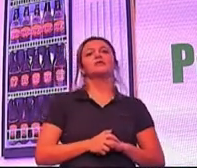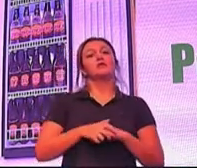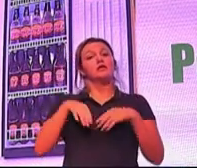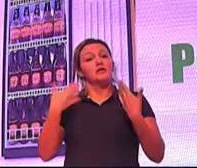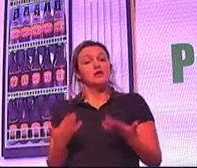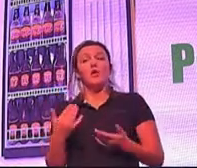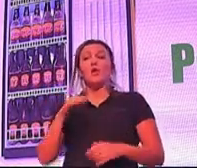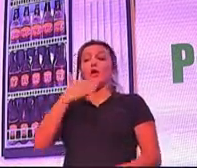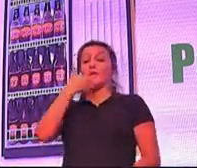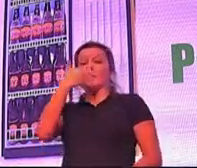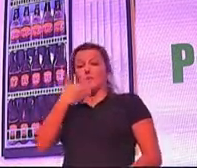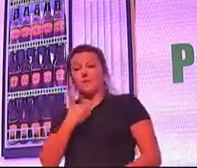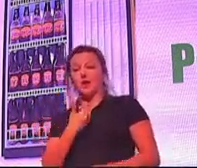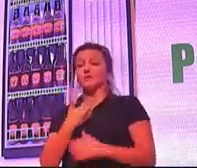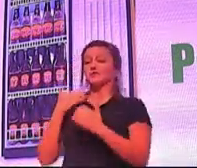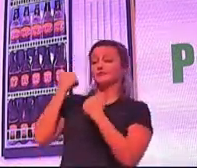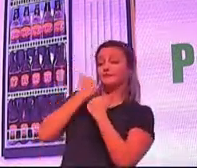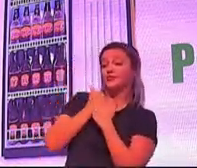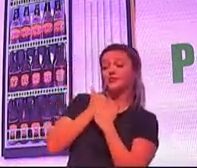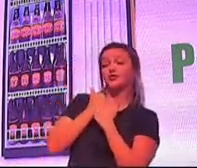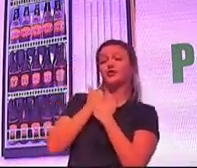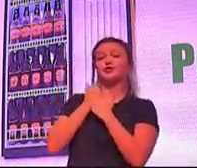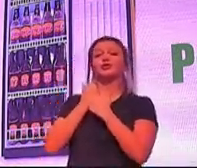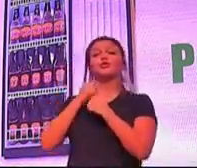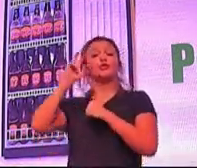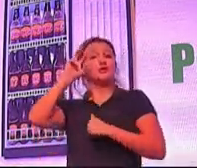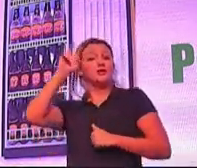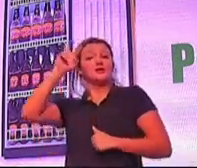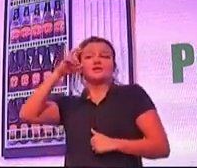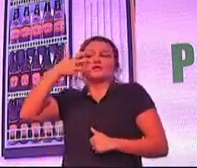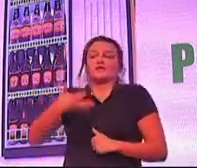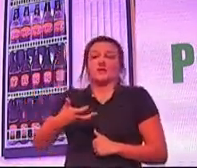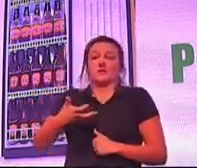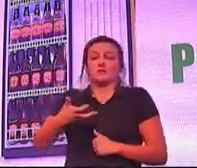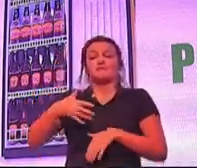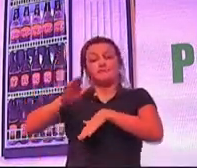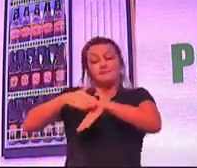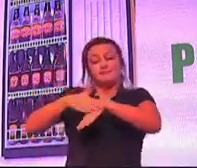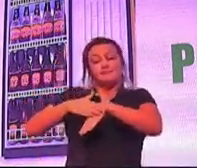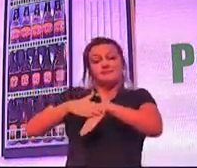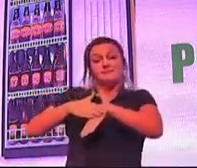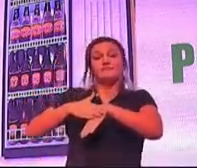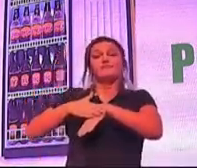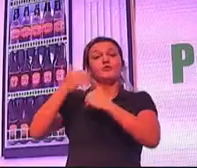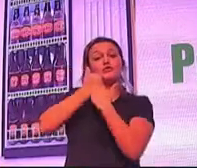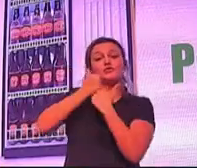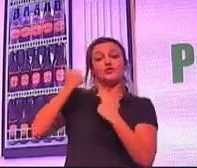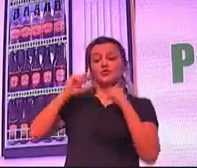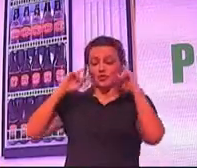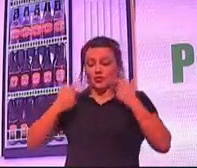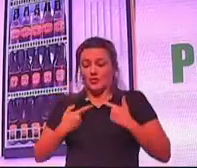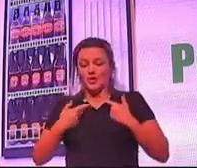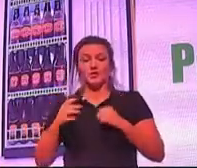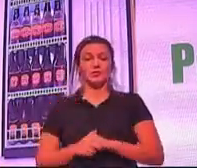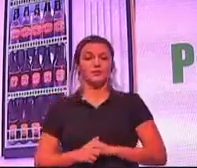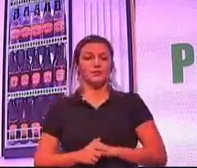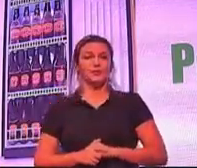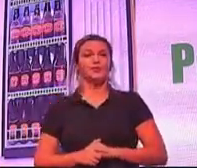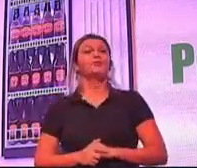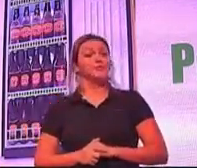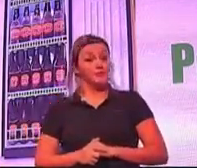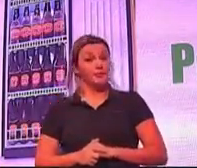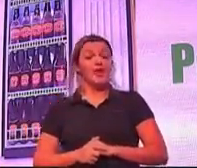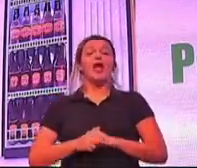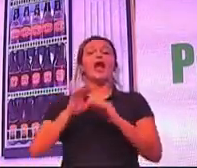de pedir mais cerveja do supermercado. Inteligência artificial é isso, ela toma a decisão pelo ser humano. Internet das coisas é a geladeira